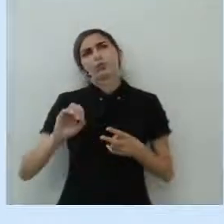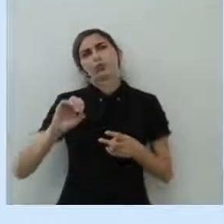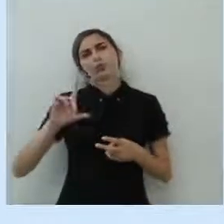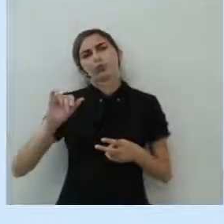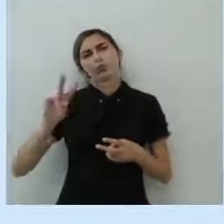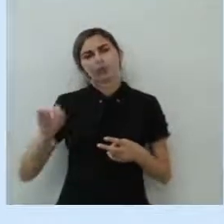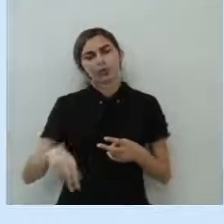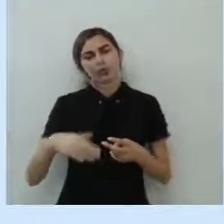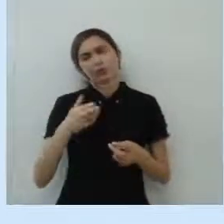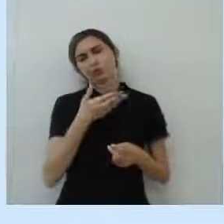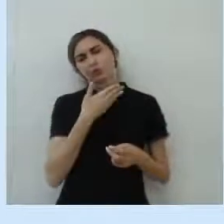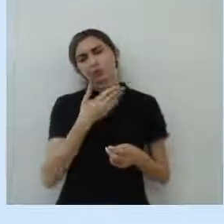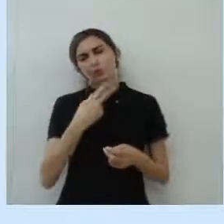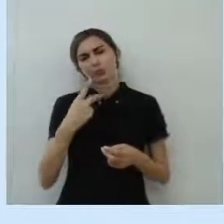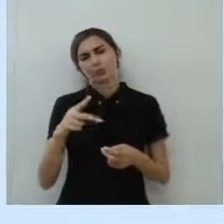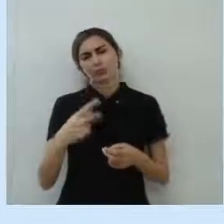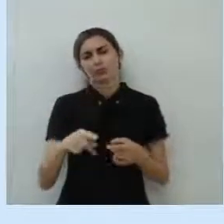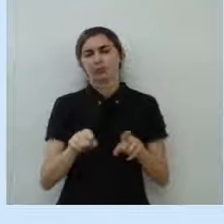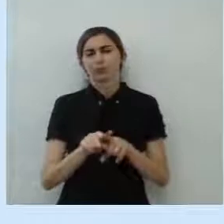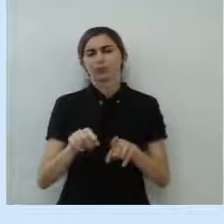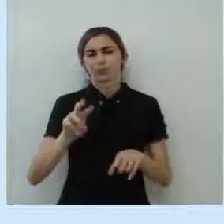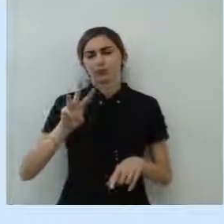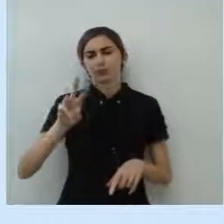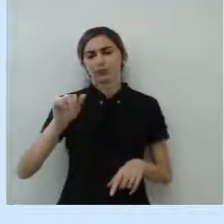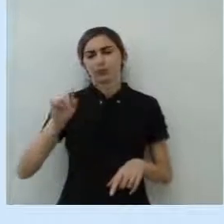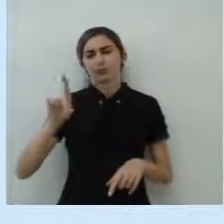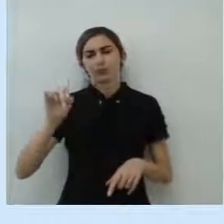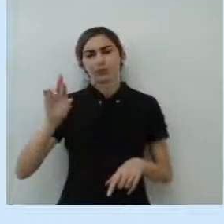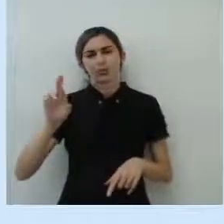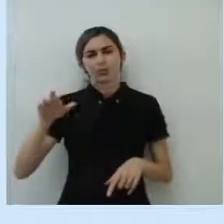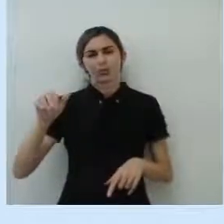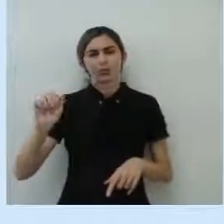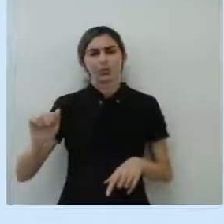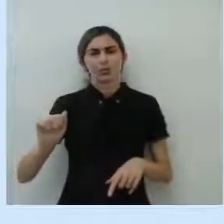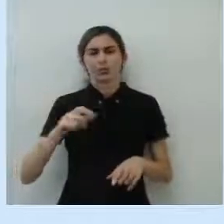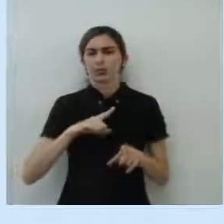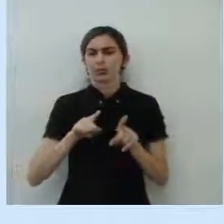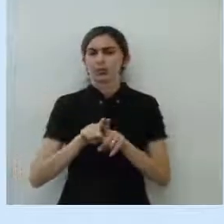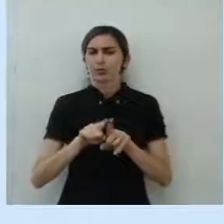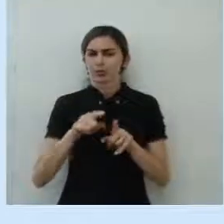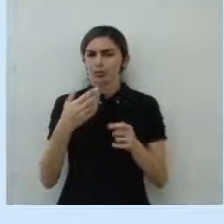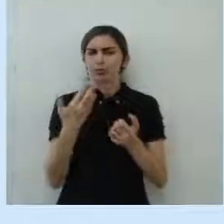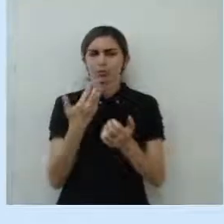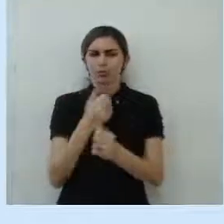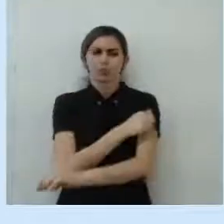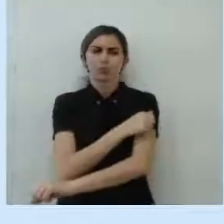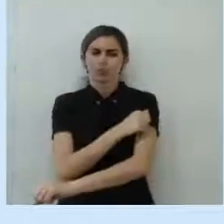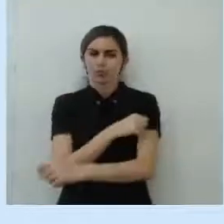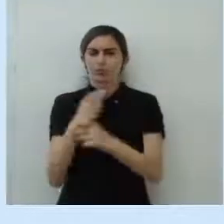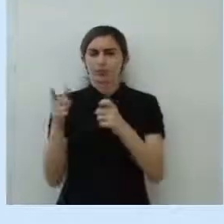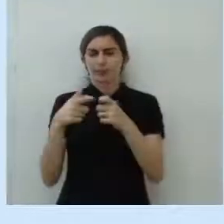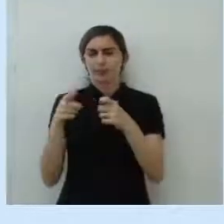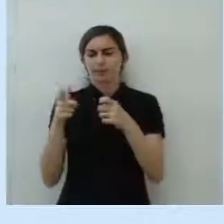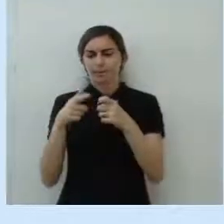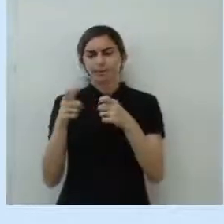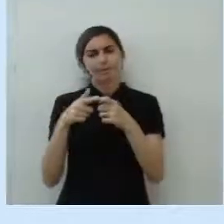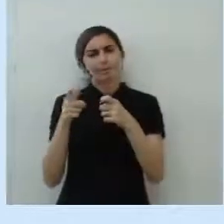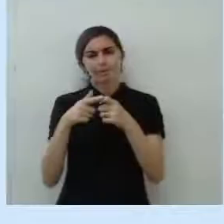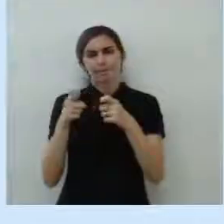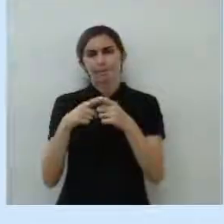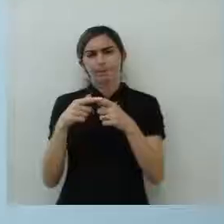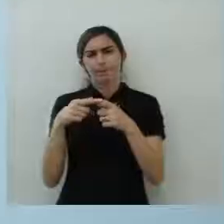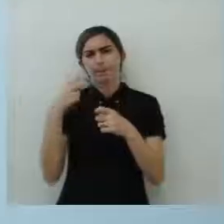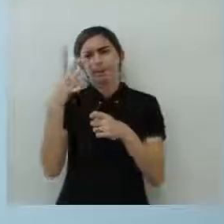muito legal sobre ele. Assim como Valdemar de Oliveira, o Chacrinha foi estudante de medicina. Pessoal, Chacrinha estudou